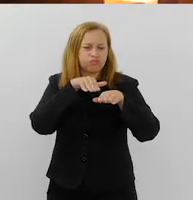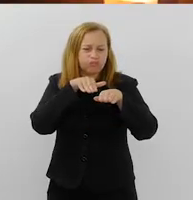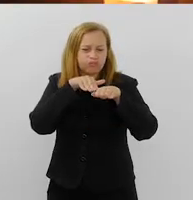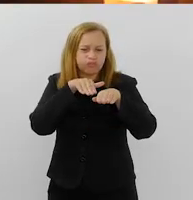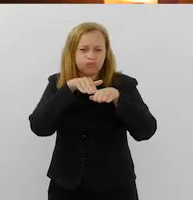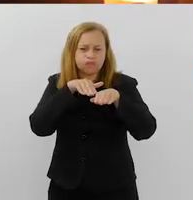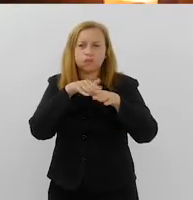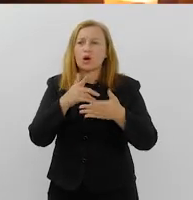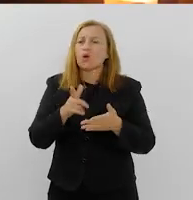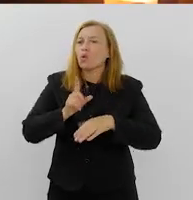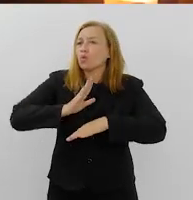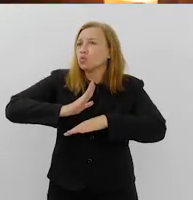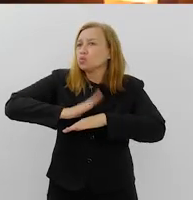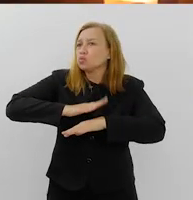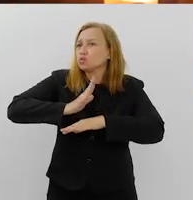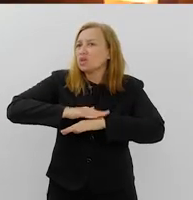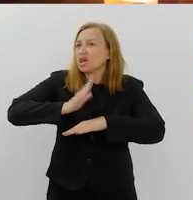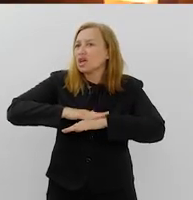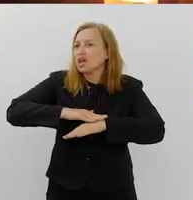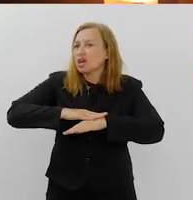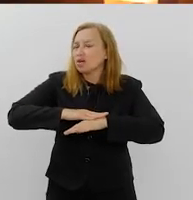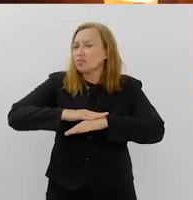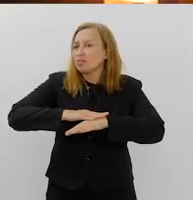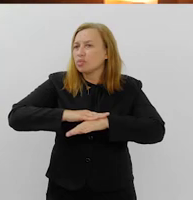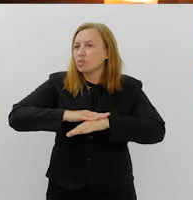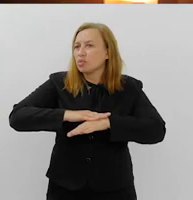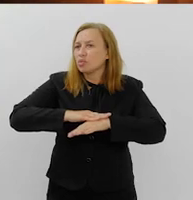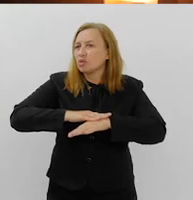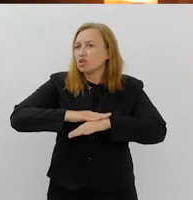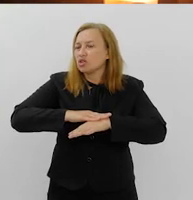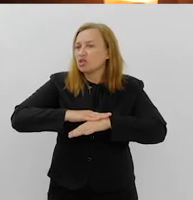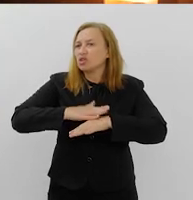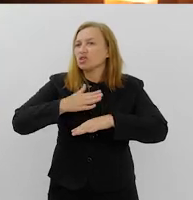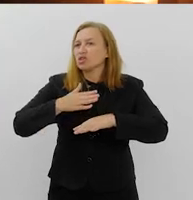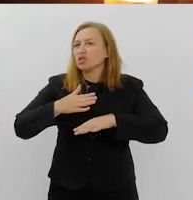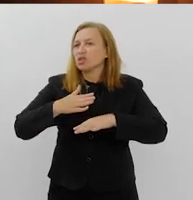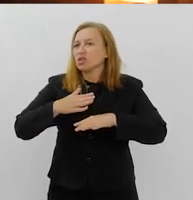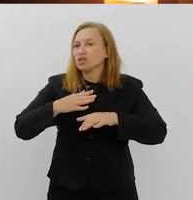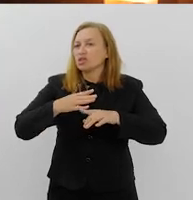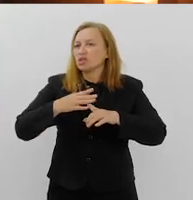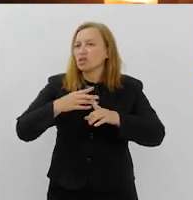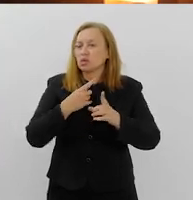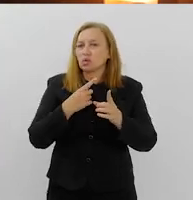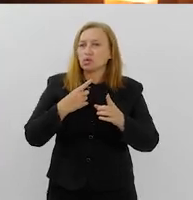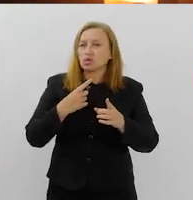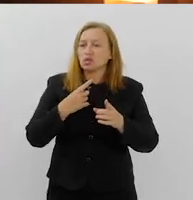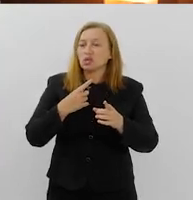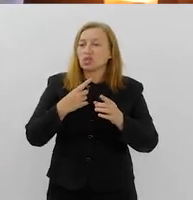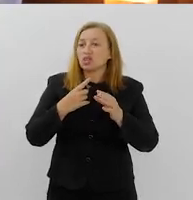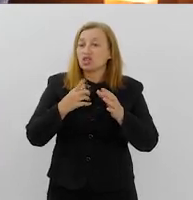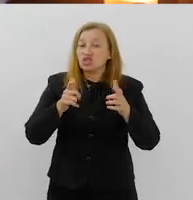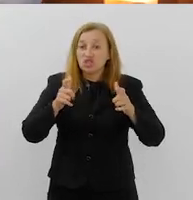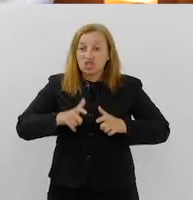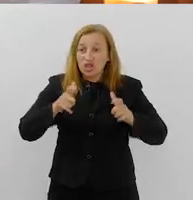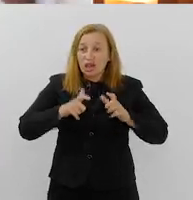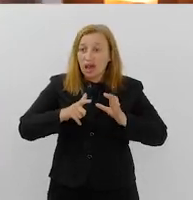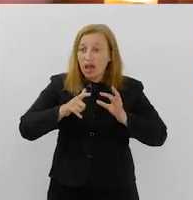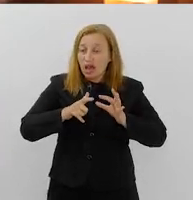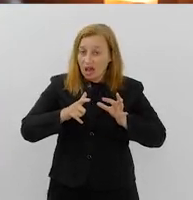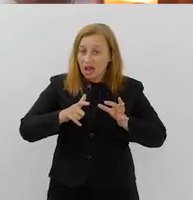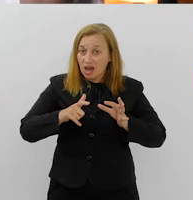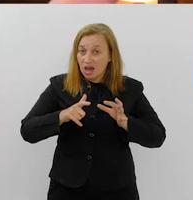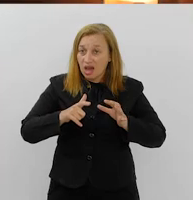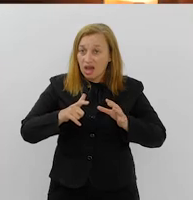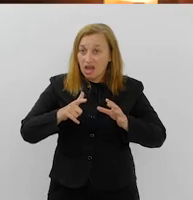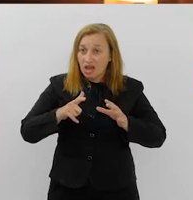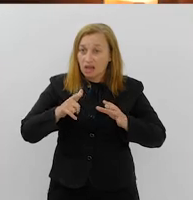o trânsito. O tempo de daqui para lá não é mais lá, é bem longe.